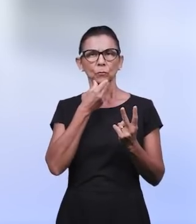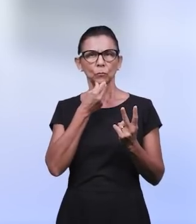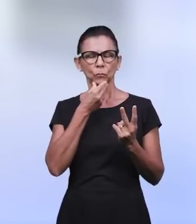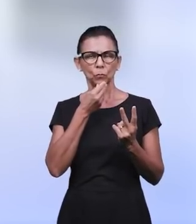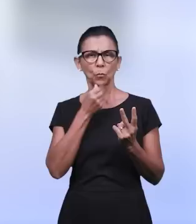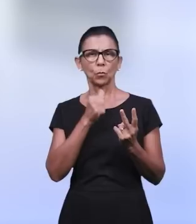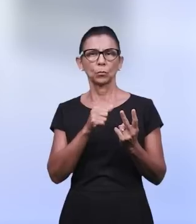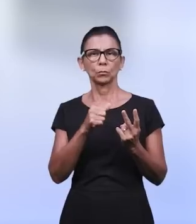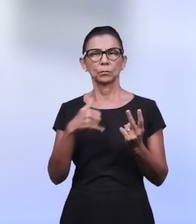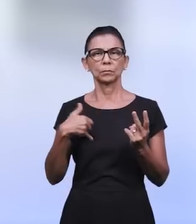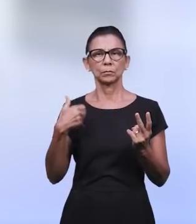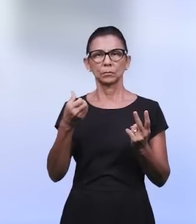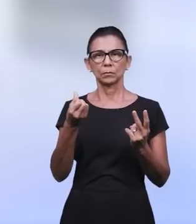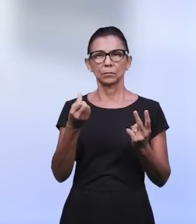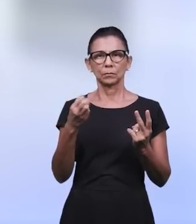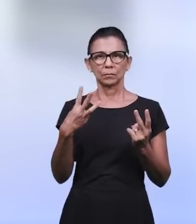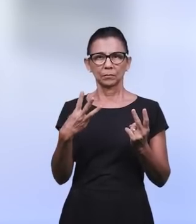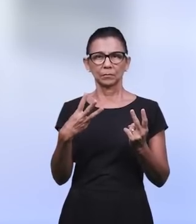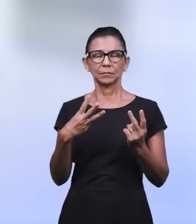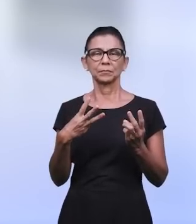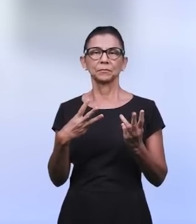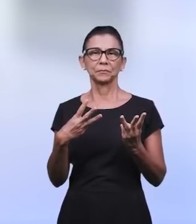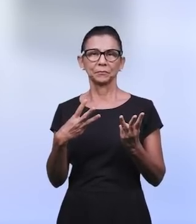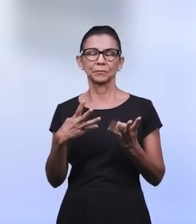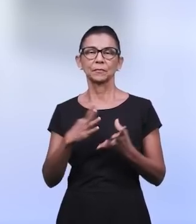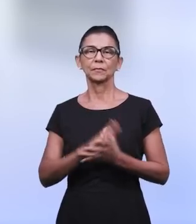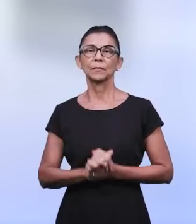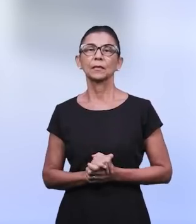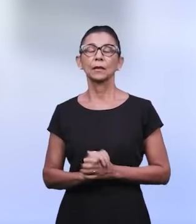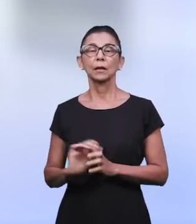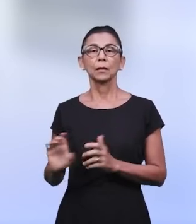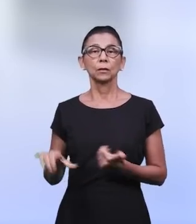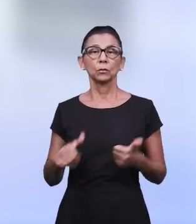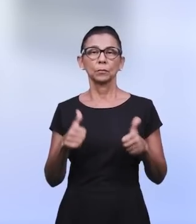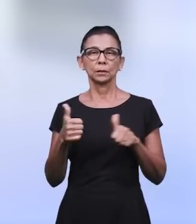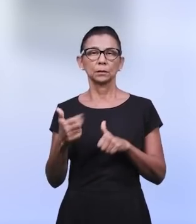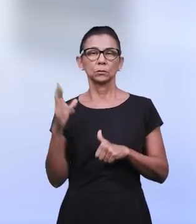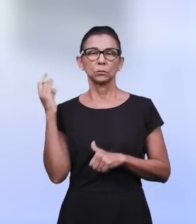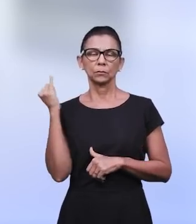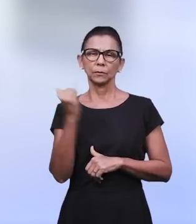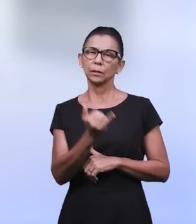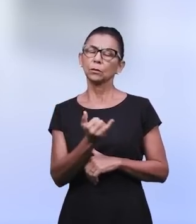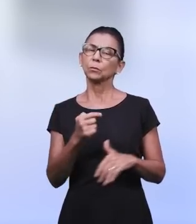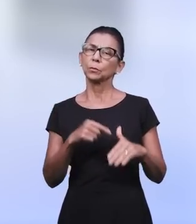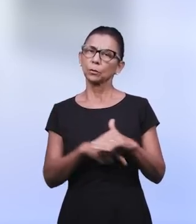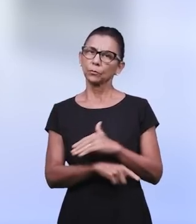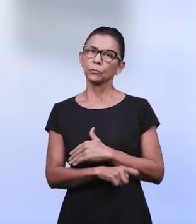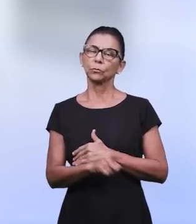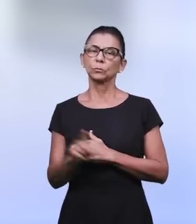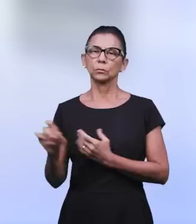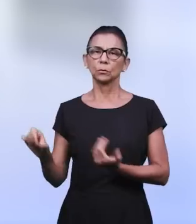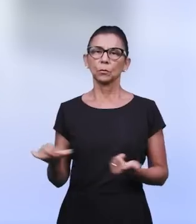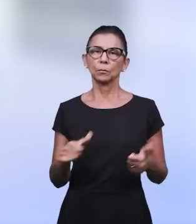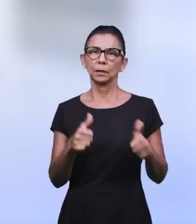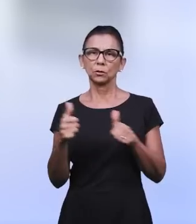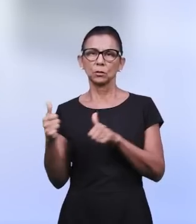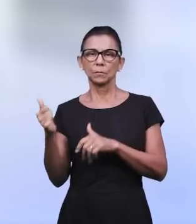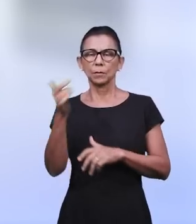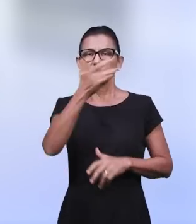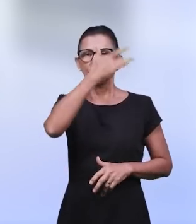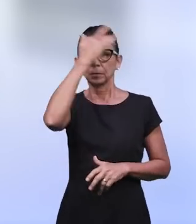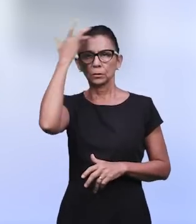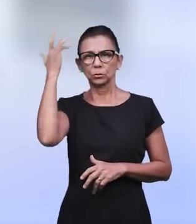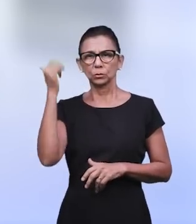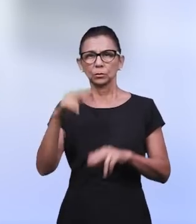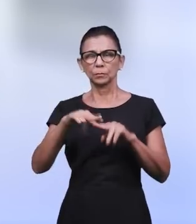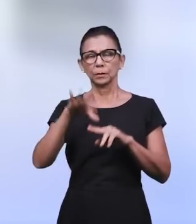da família de muitos anos de oração. Na tarde do batismo, o Senhor falou profundamente com os irmãos que foram batizados através